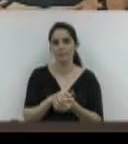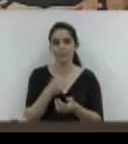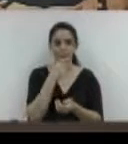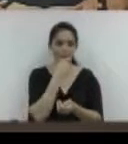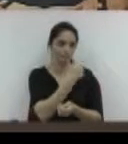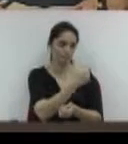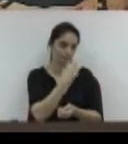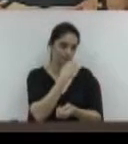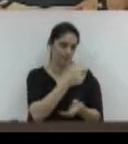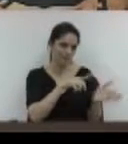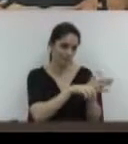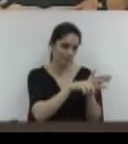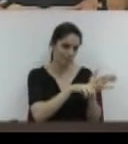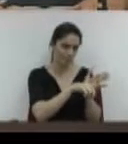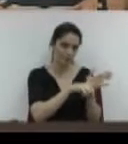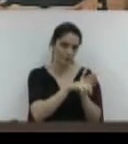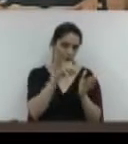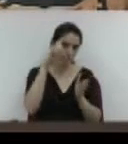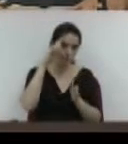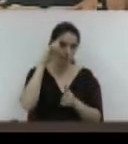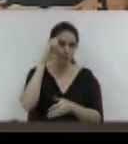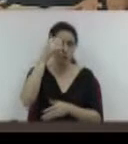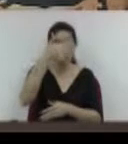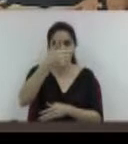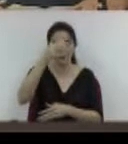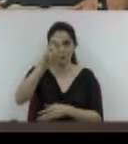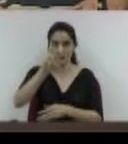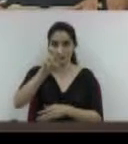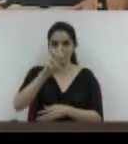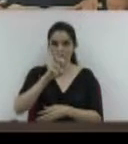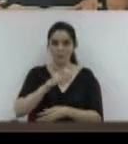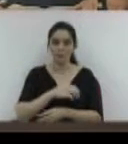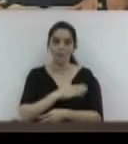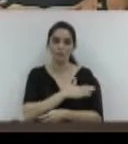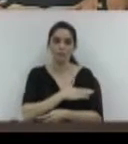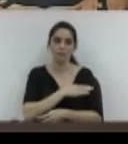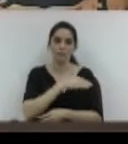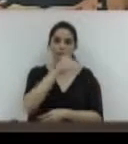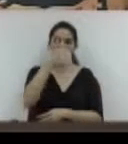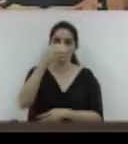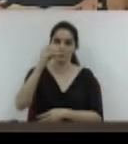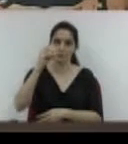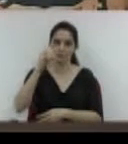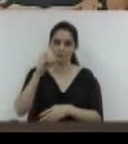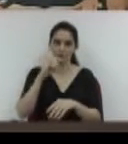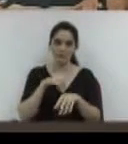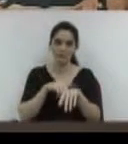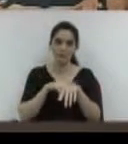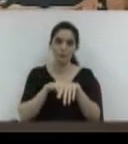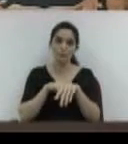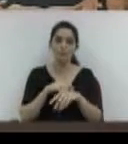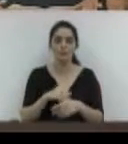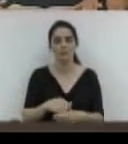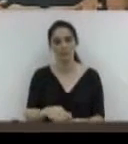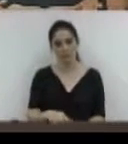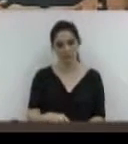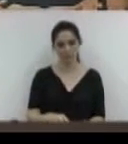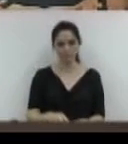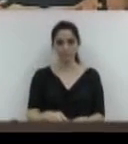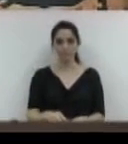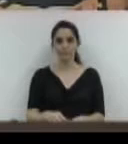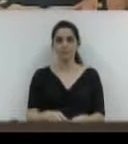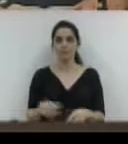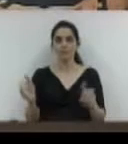do investigado para o dia 25 de agosto, às 10 horas, bem como juntada a documentação de